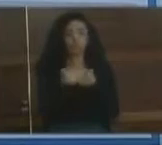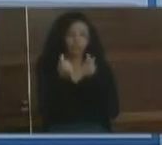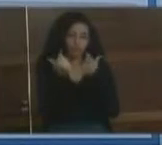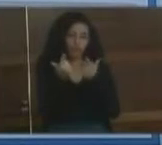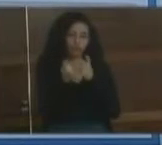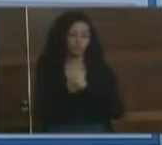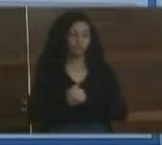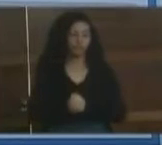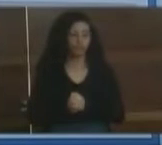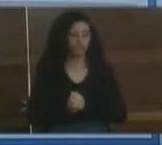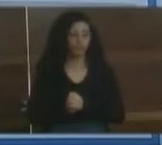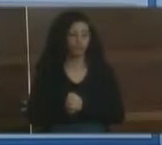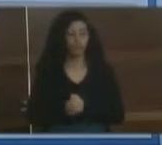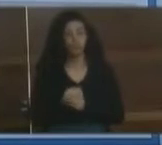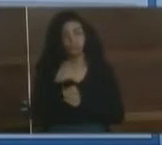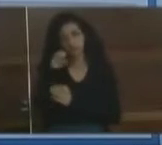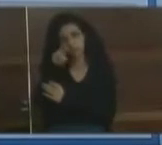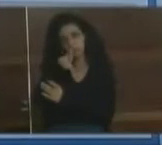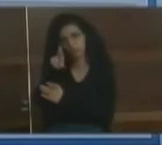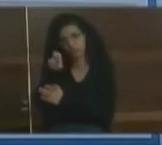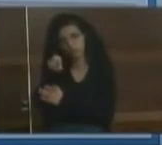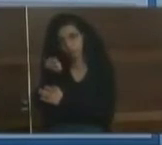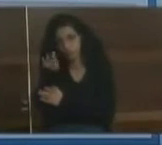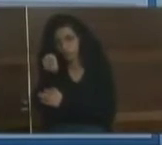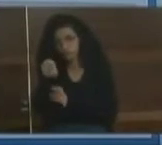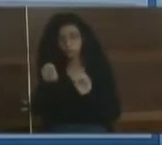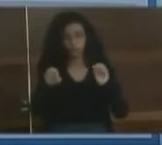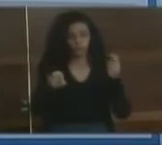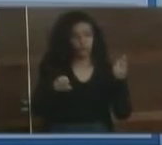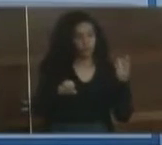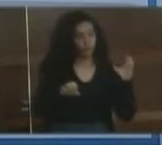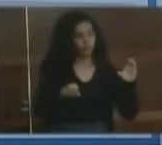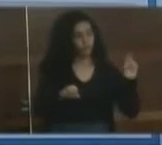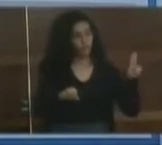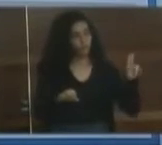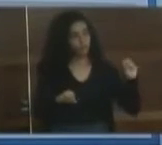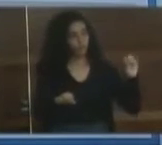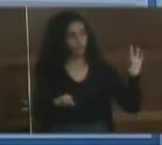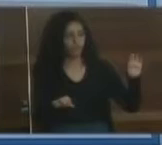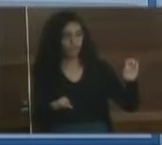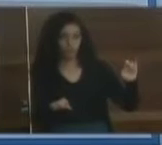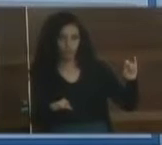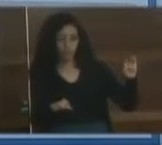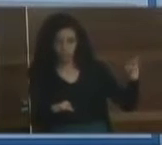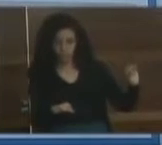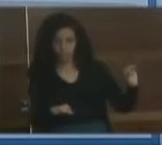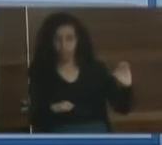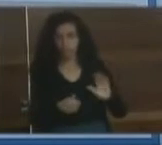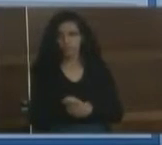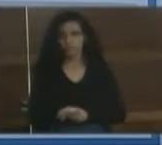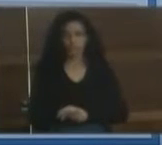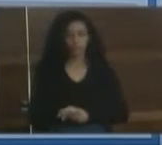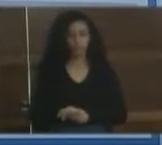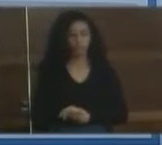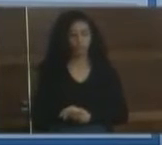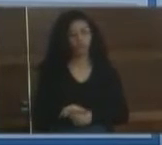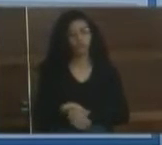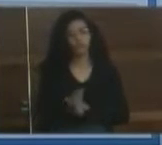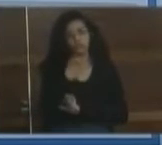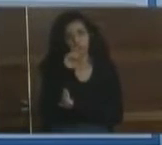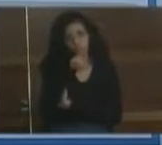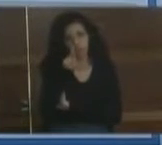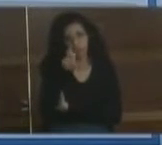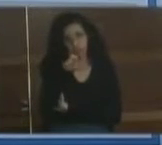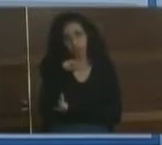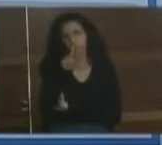pública despesas correntes ou custeio e no investimento despesas de capital despesas